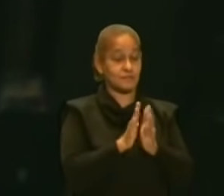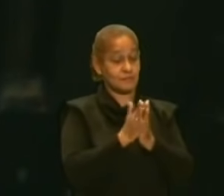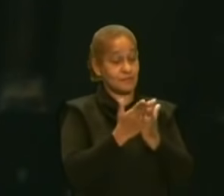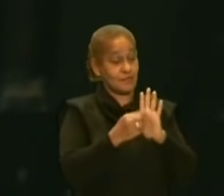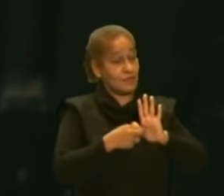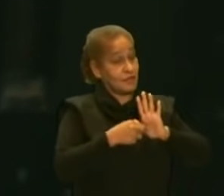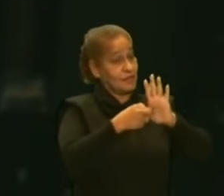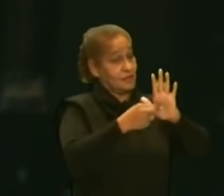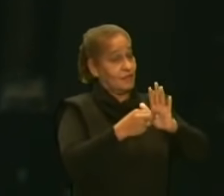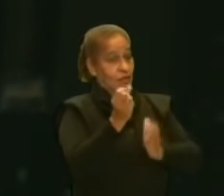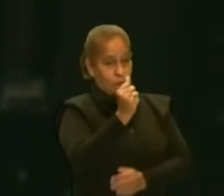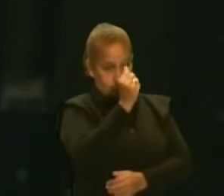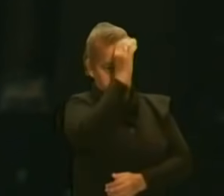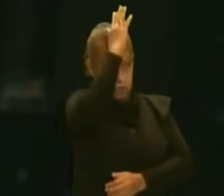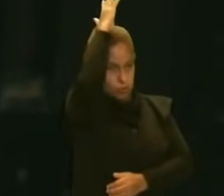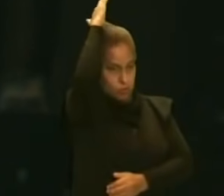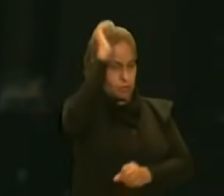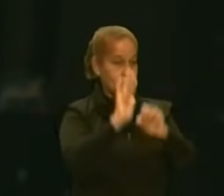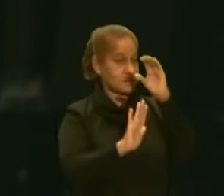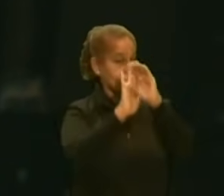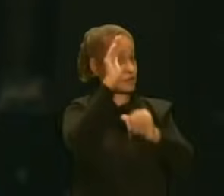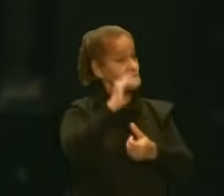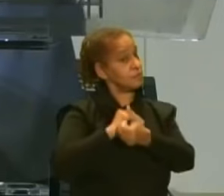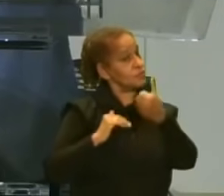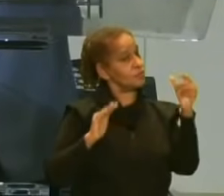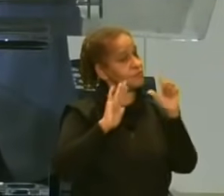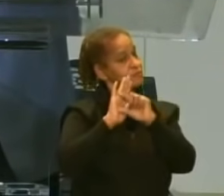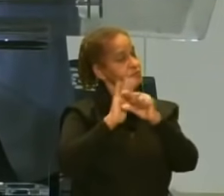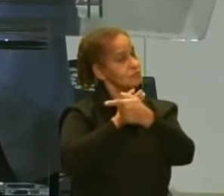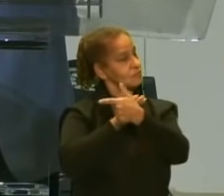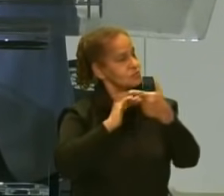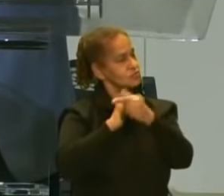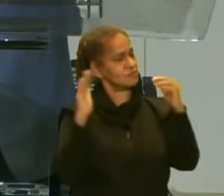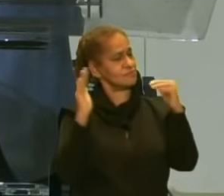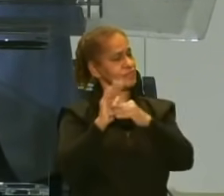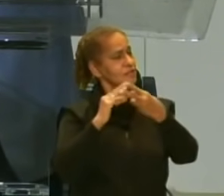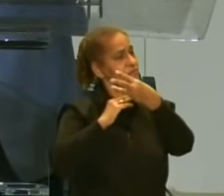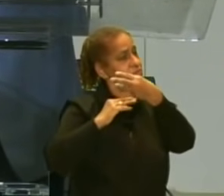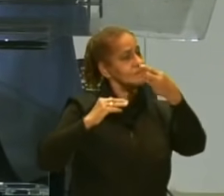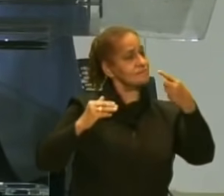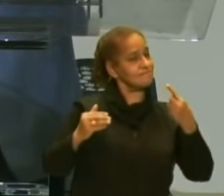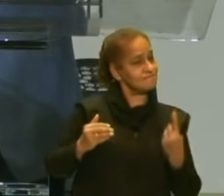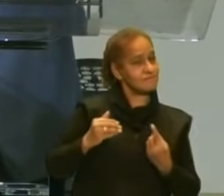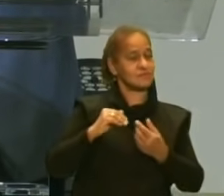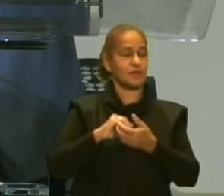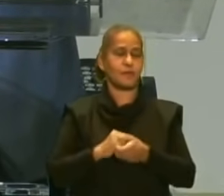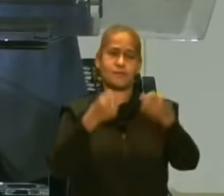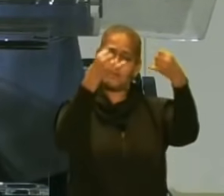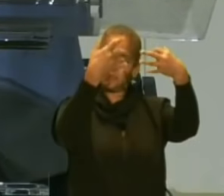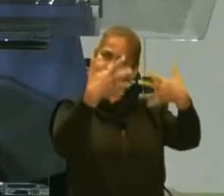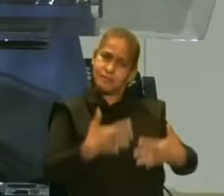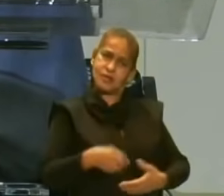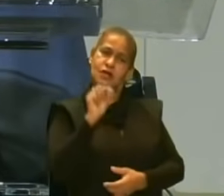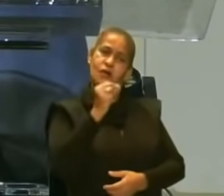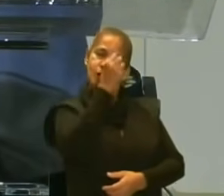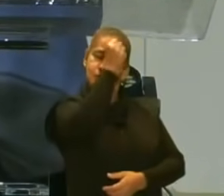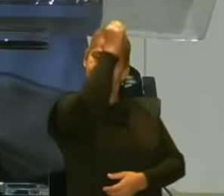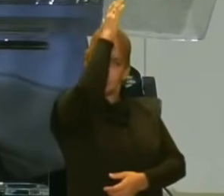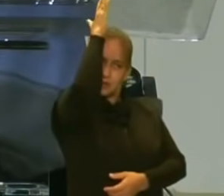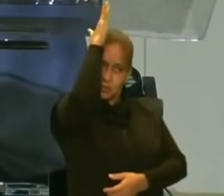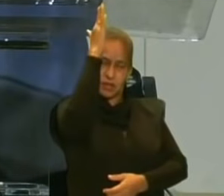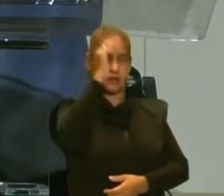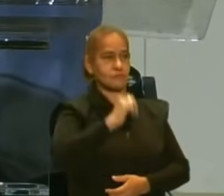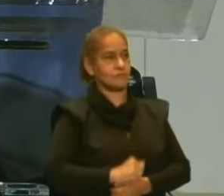Deus vai dizer em Romanos, capítulo 1, versículos 22 a 31. Diz assim, Romanos,